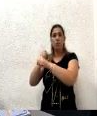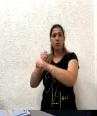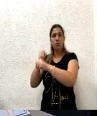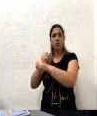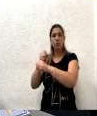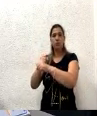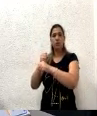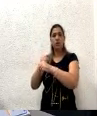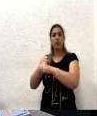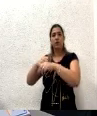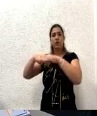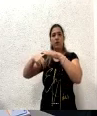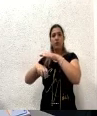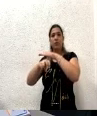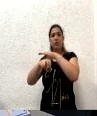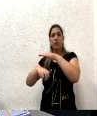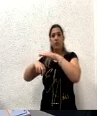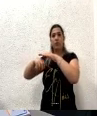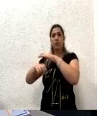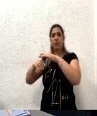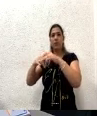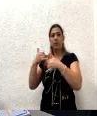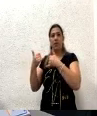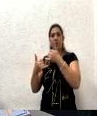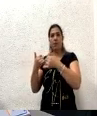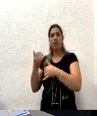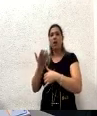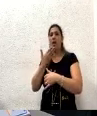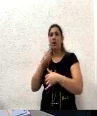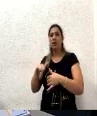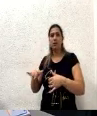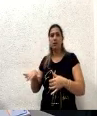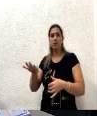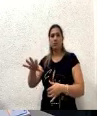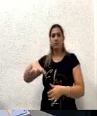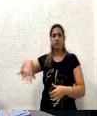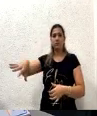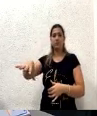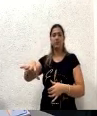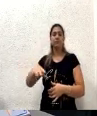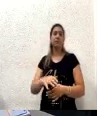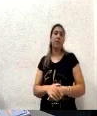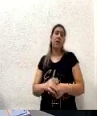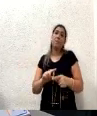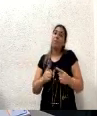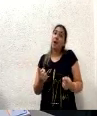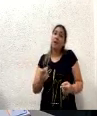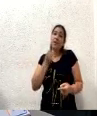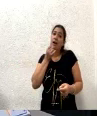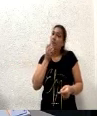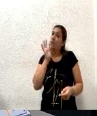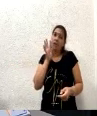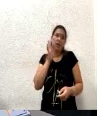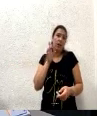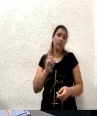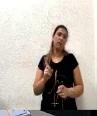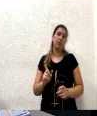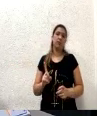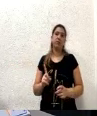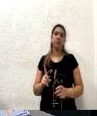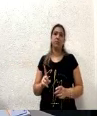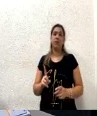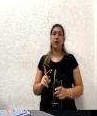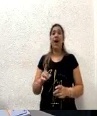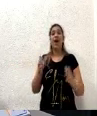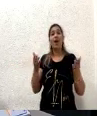Eu agradeço muito. Só que não é legal. Aí o parquinho está no meio do